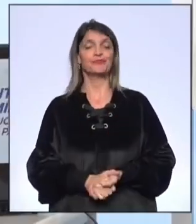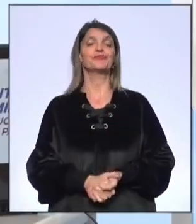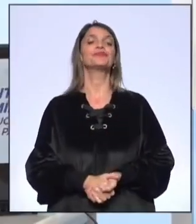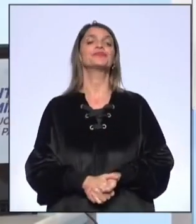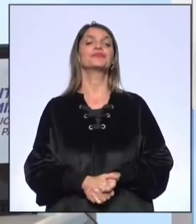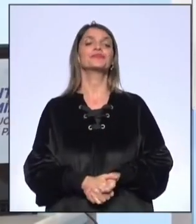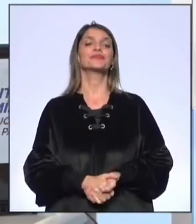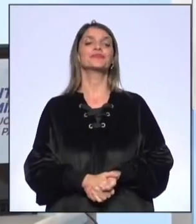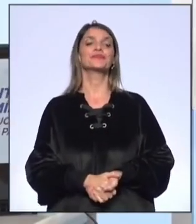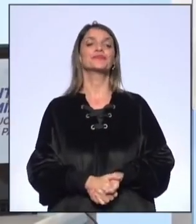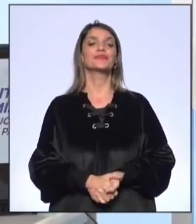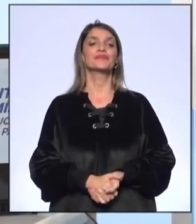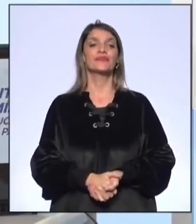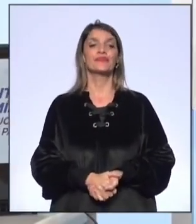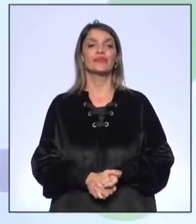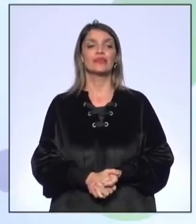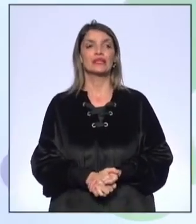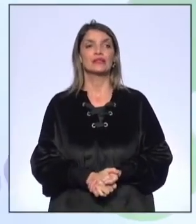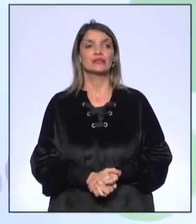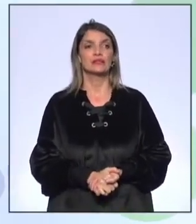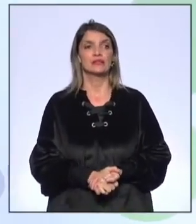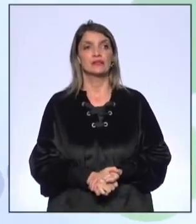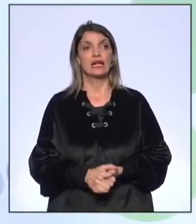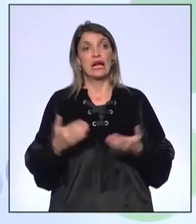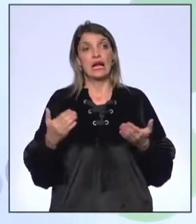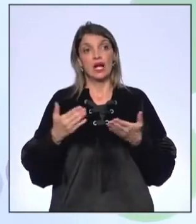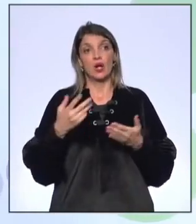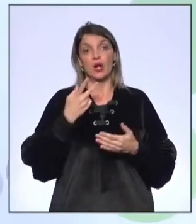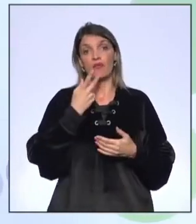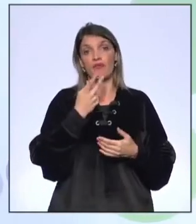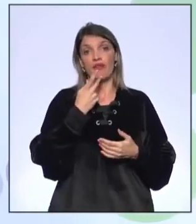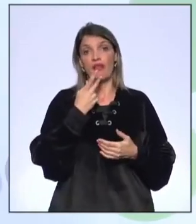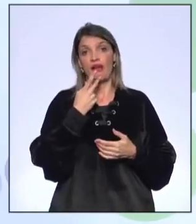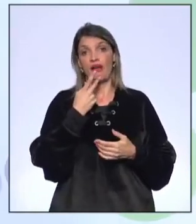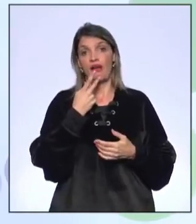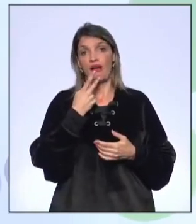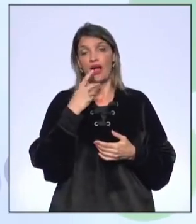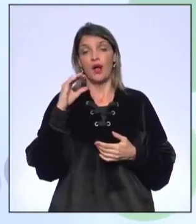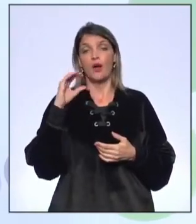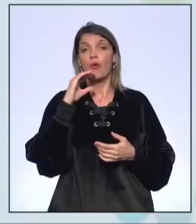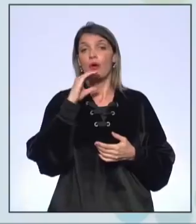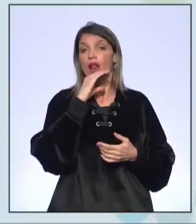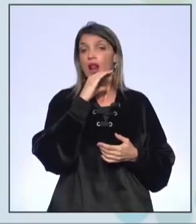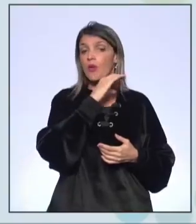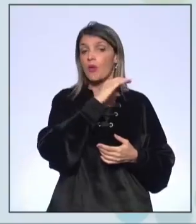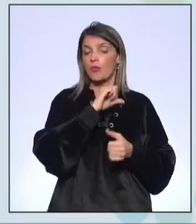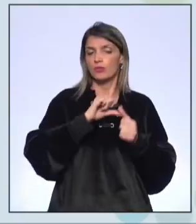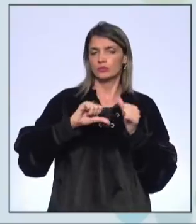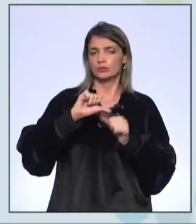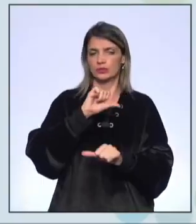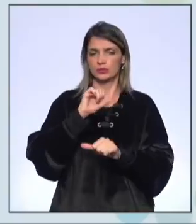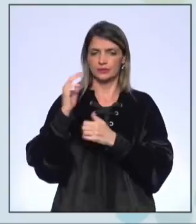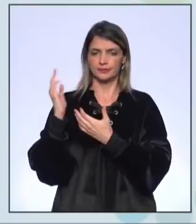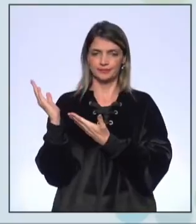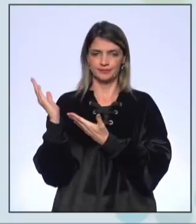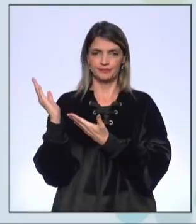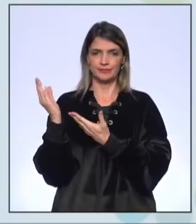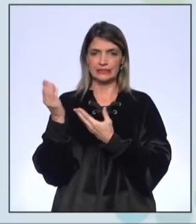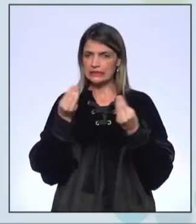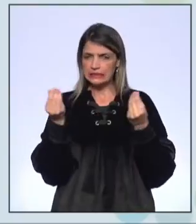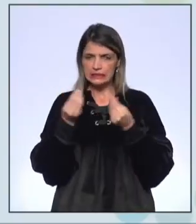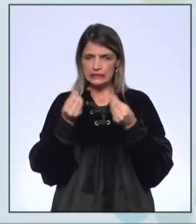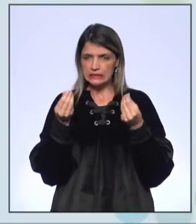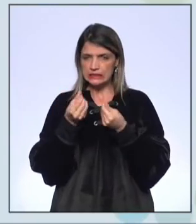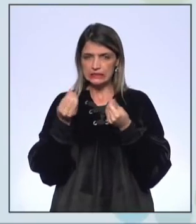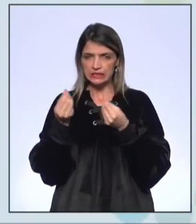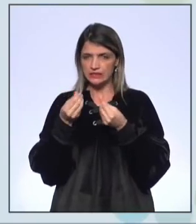Isso. Vamos lá, então, ver essas Vamos lá. mudanças. Agora vamos falar do calor de transformação, né? Falamos do calor sensível, vamos